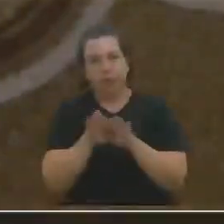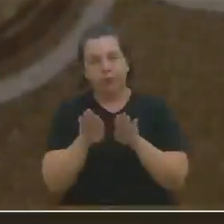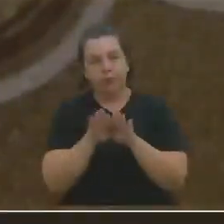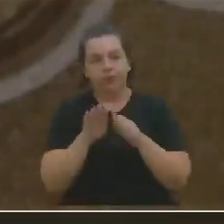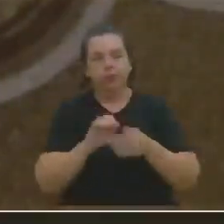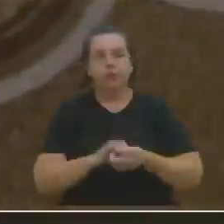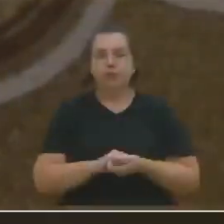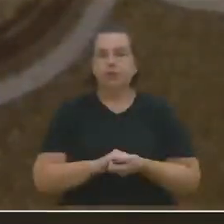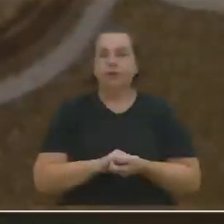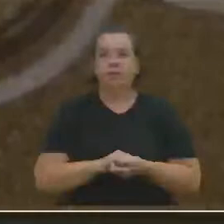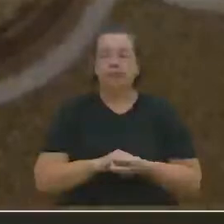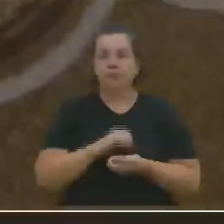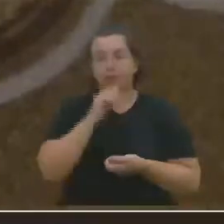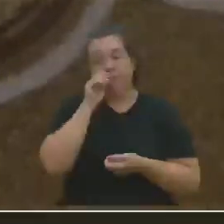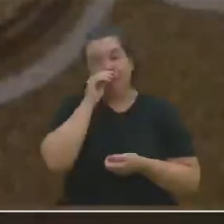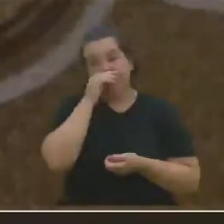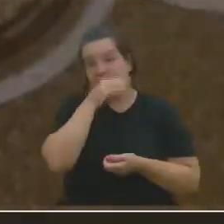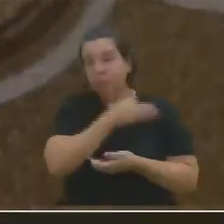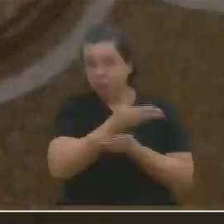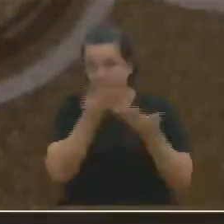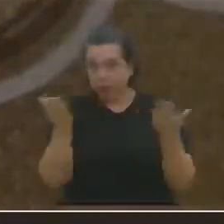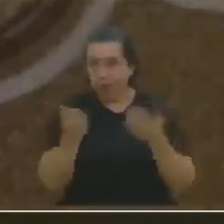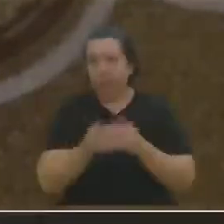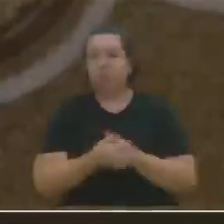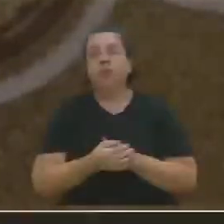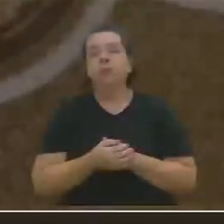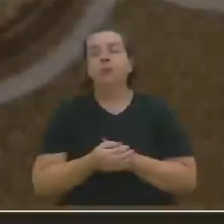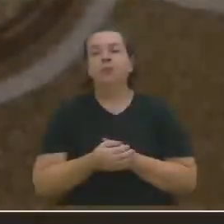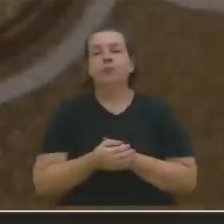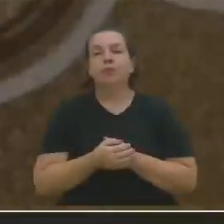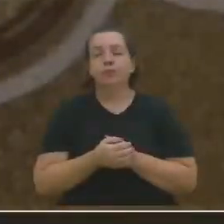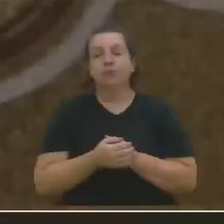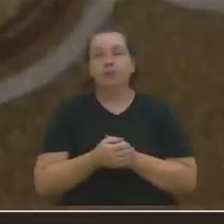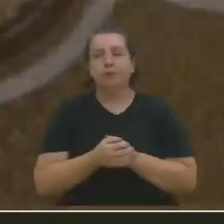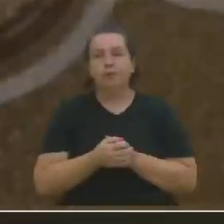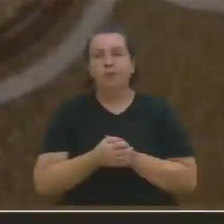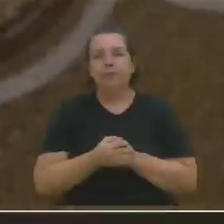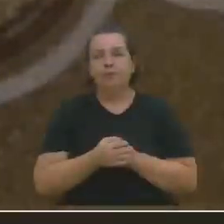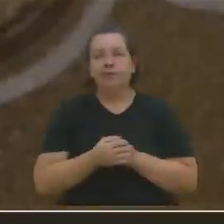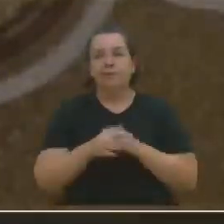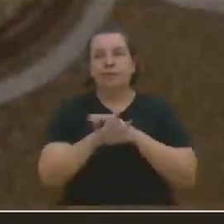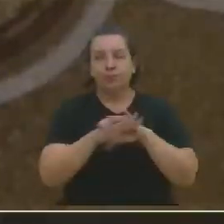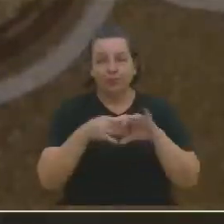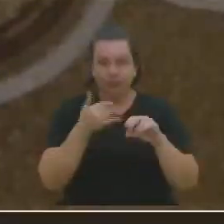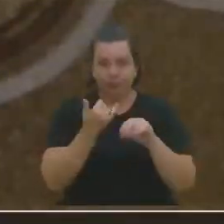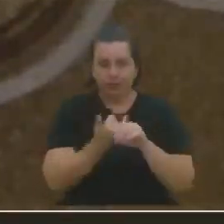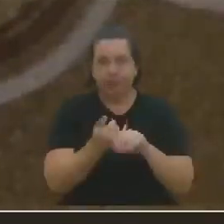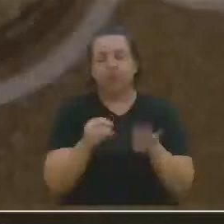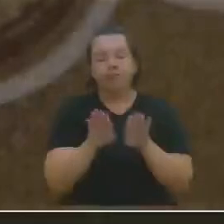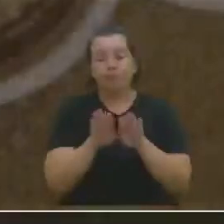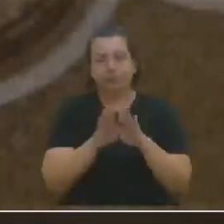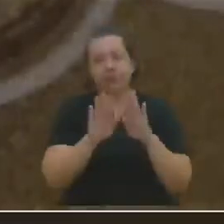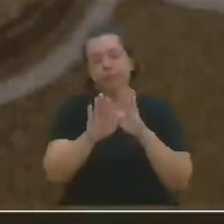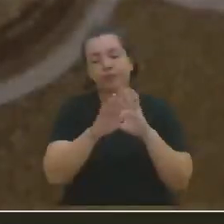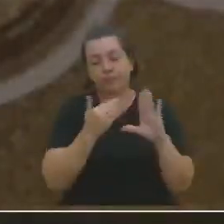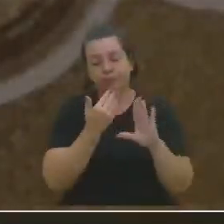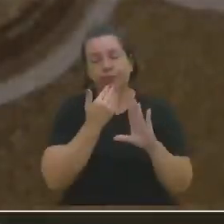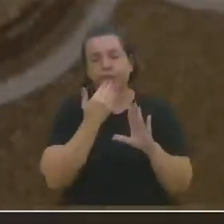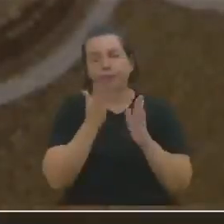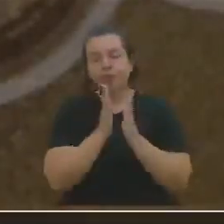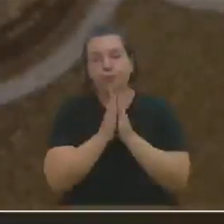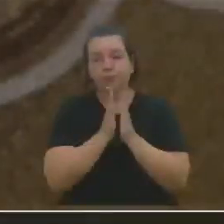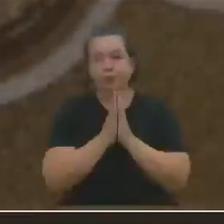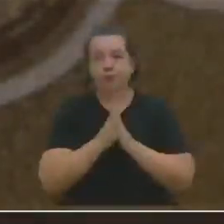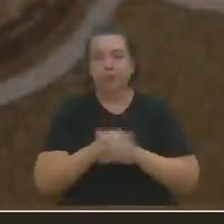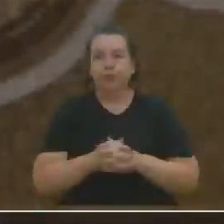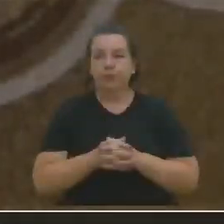41-3221-6060. E também você que nos acompanha pelo canal YouTube, mande o seu pedido, mande a sua